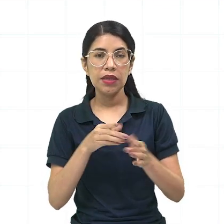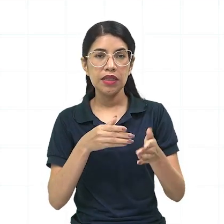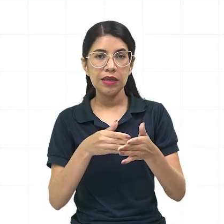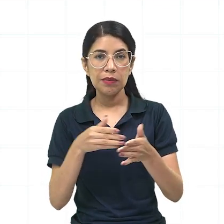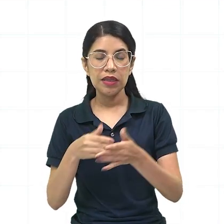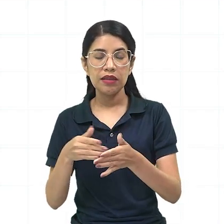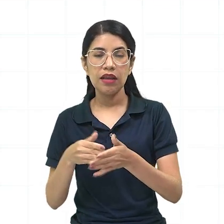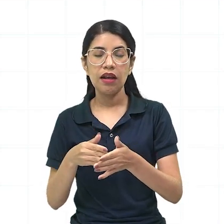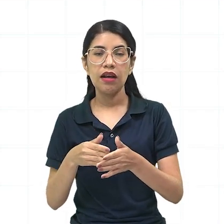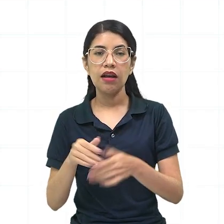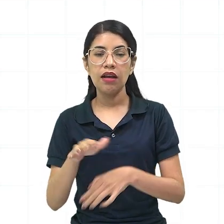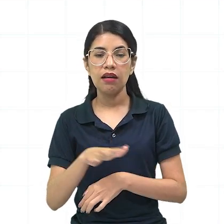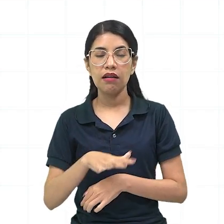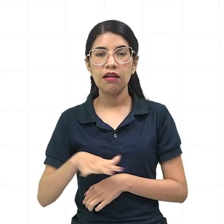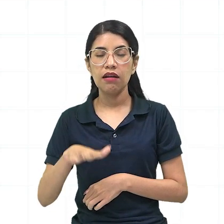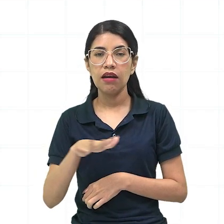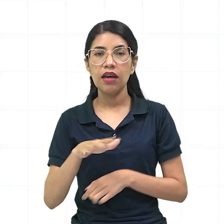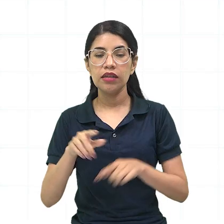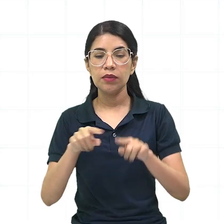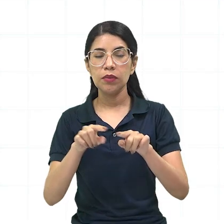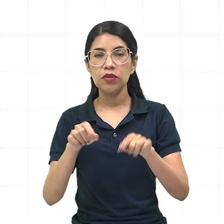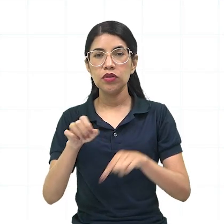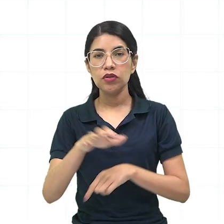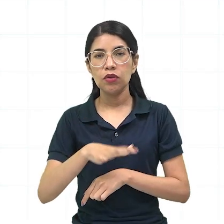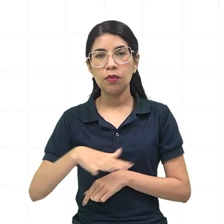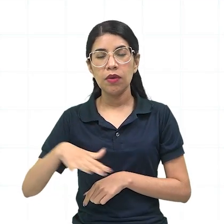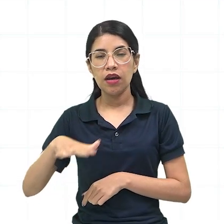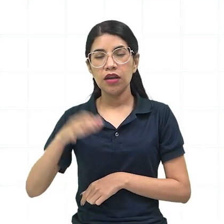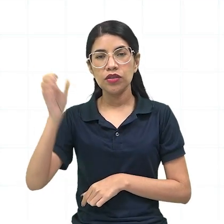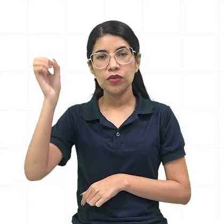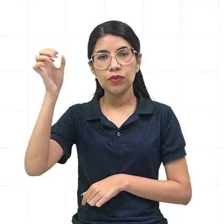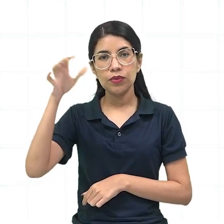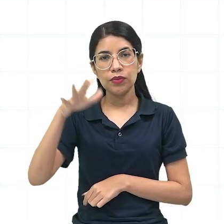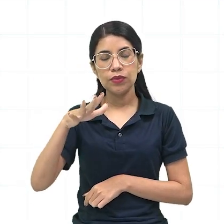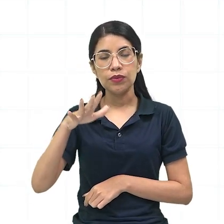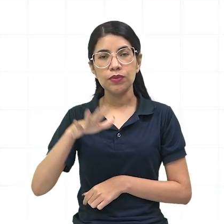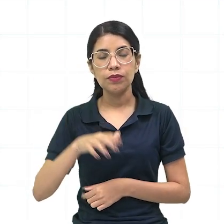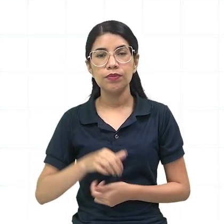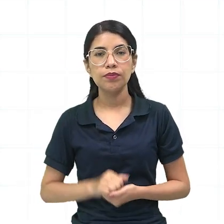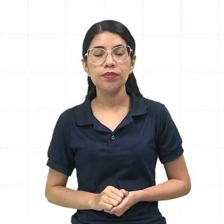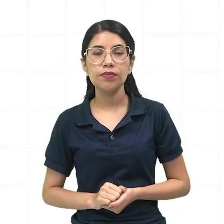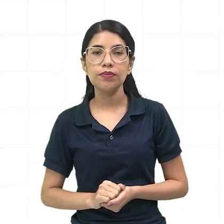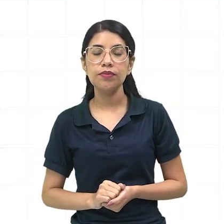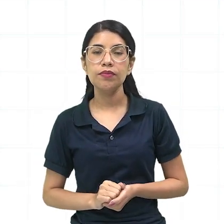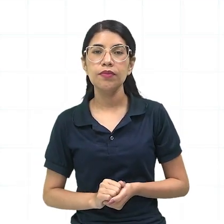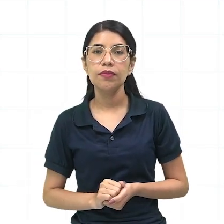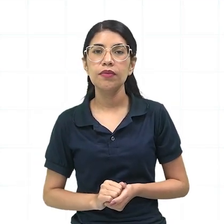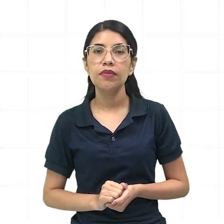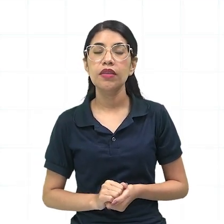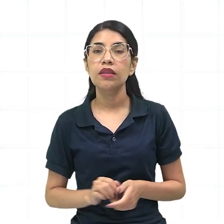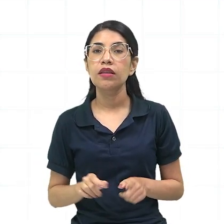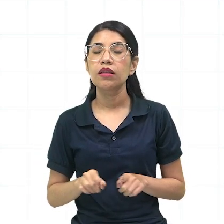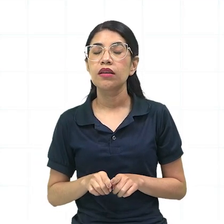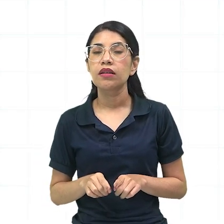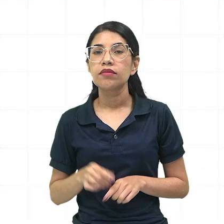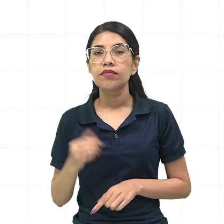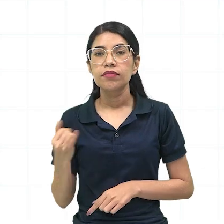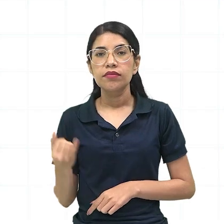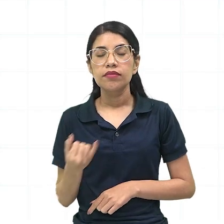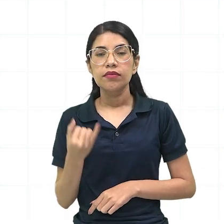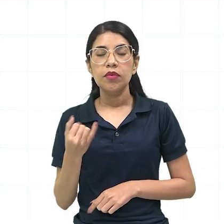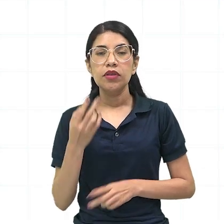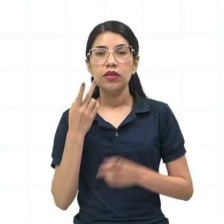de representação a um círculo de luz e muitos outros efeitos. A iluminação é muito importante